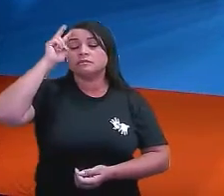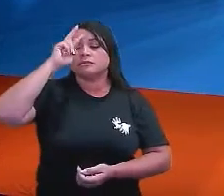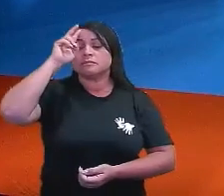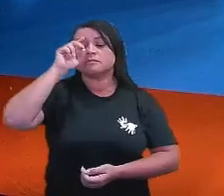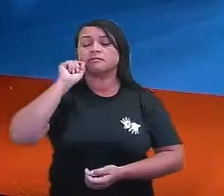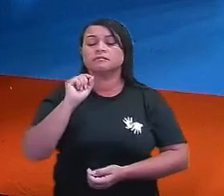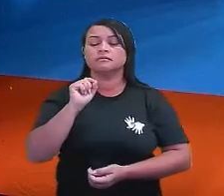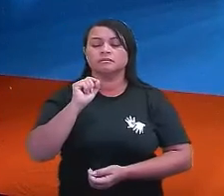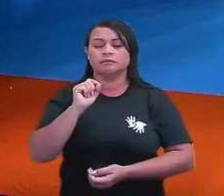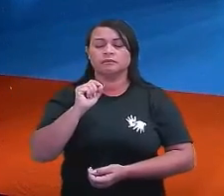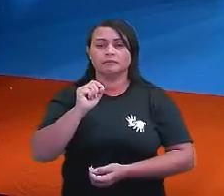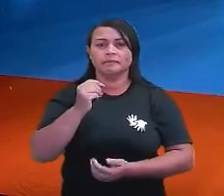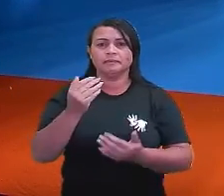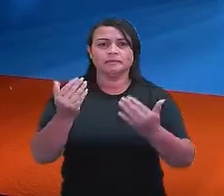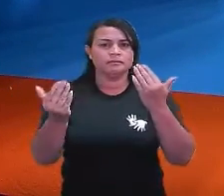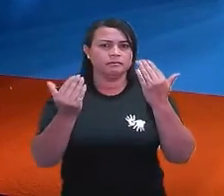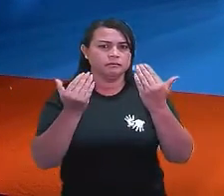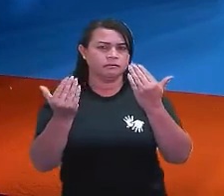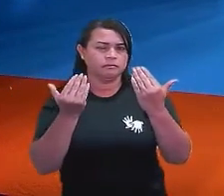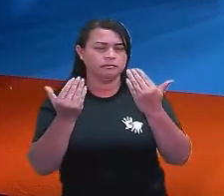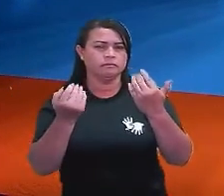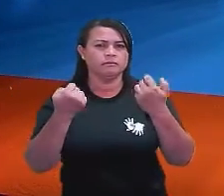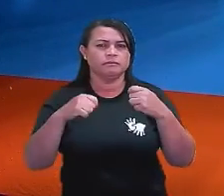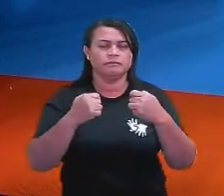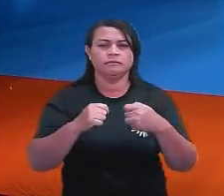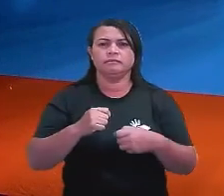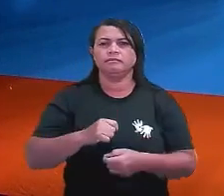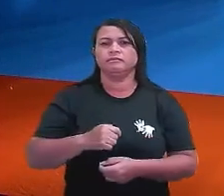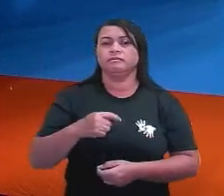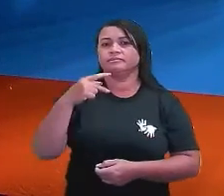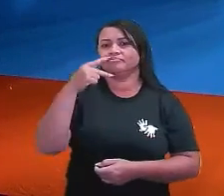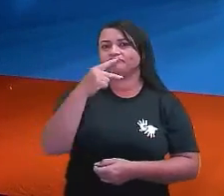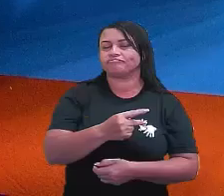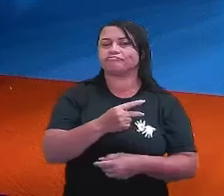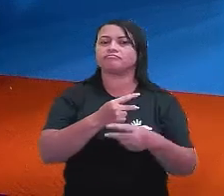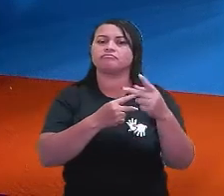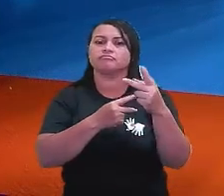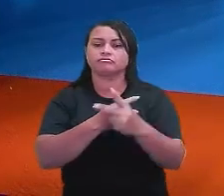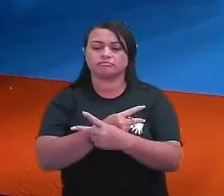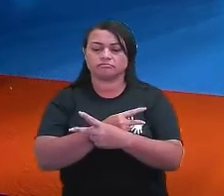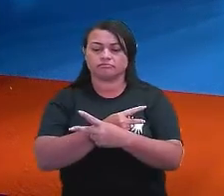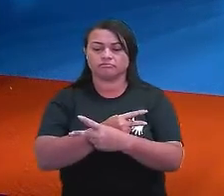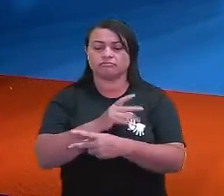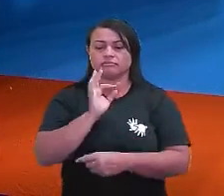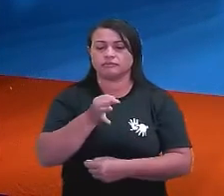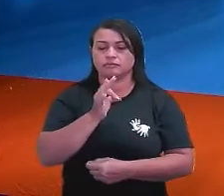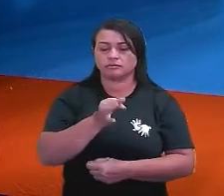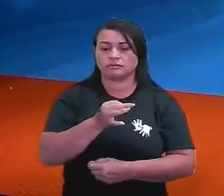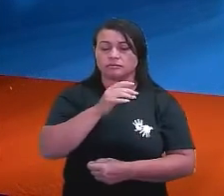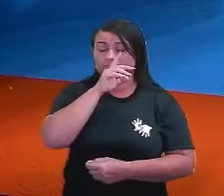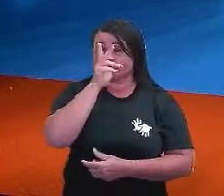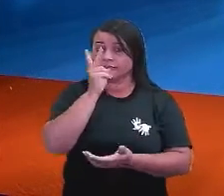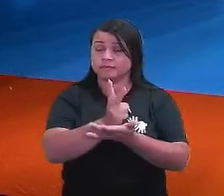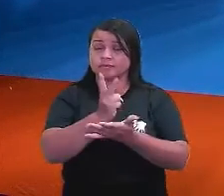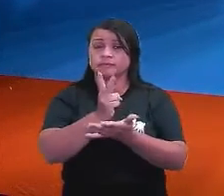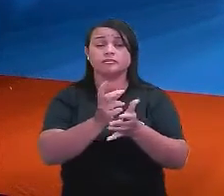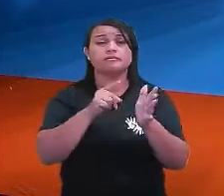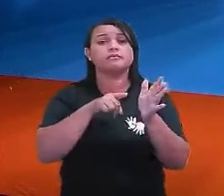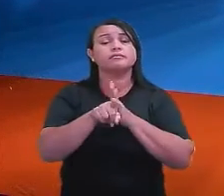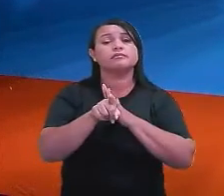Lembrando que para fazer a comparação eu vou usar maior que e menor que. E aí eu faço a seguinte